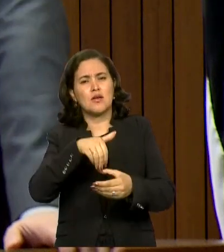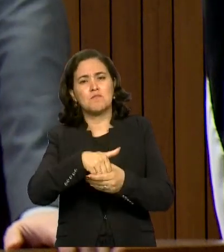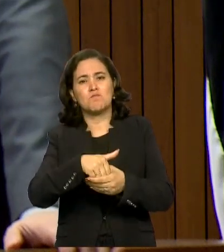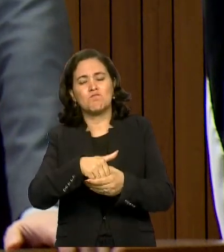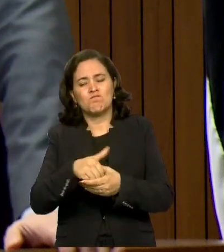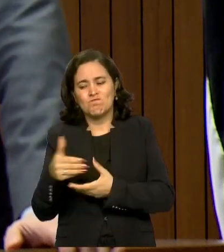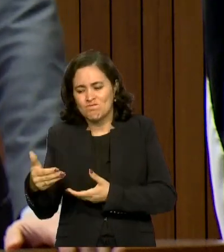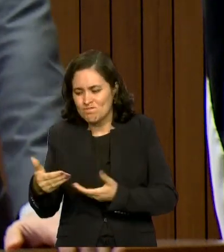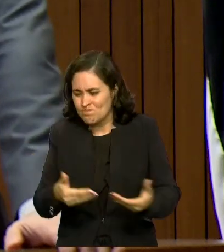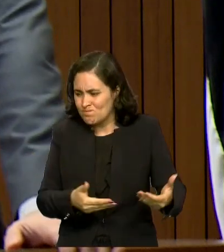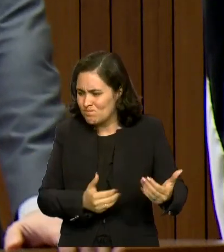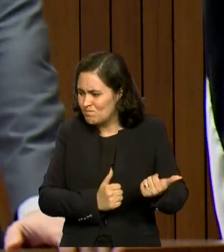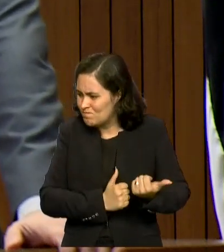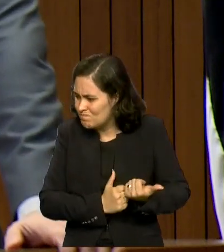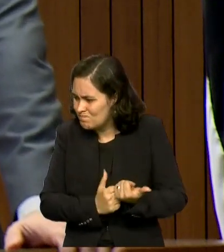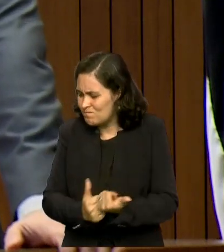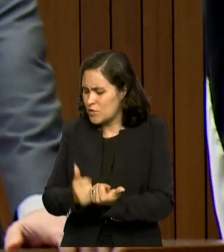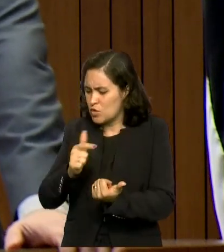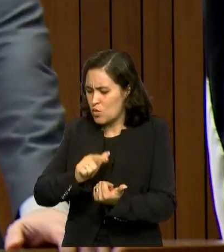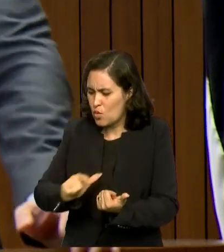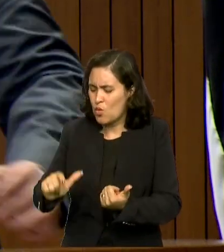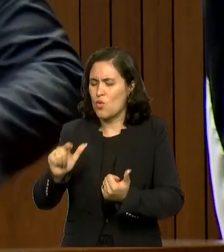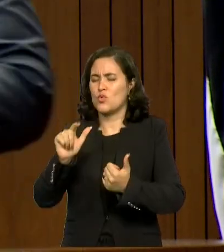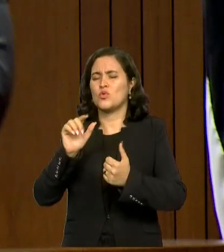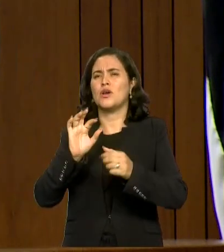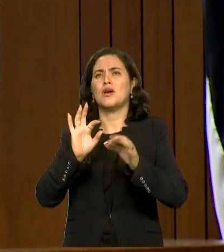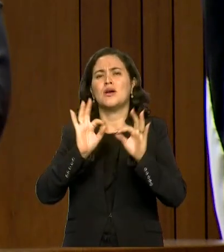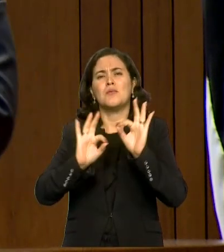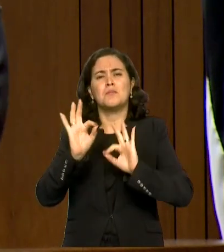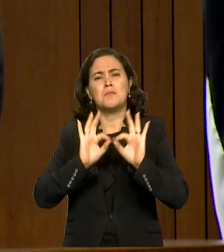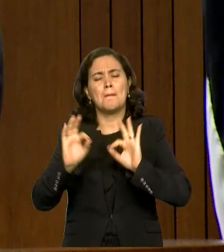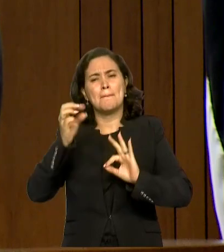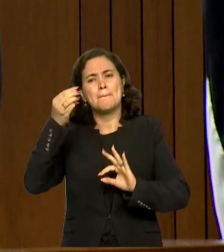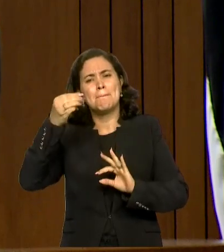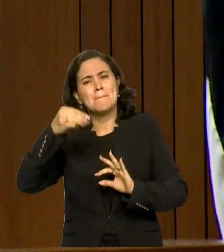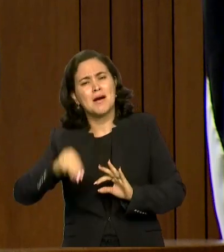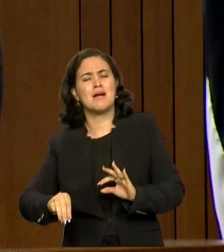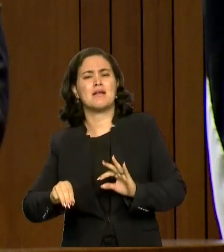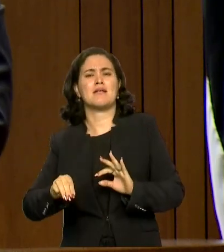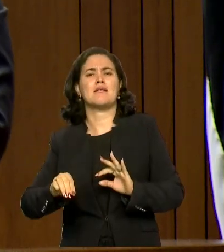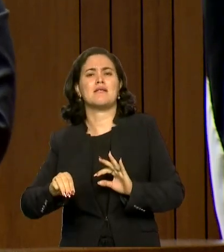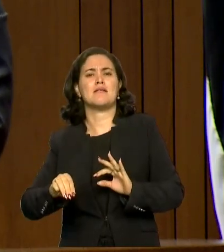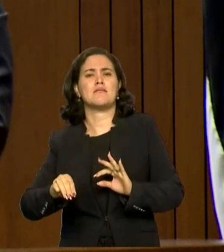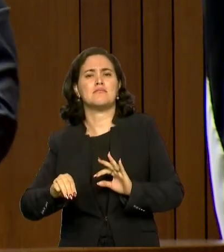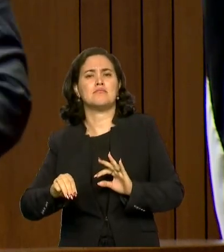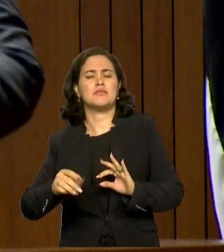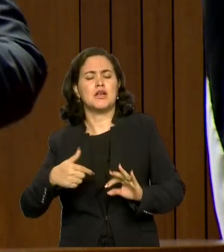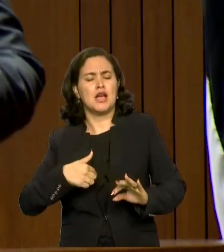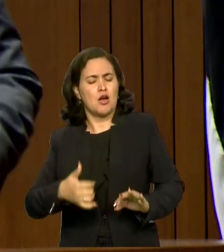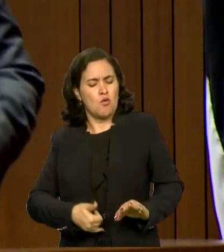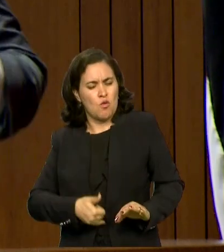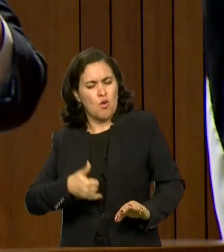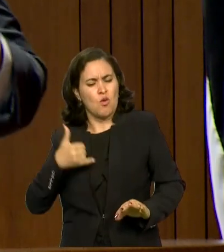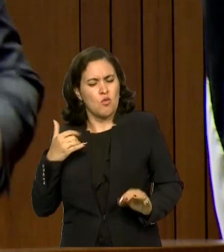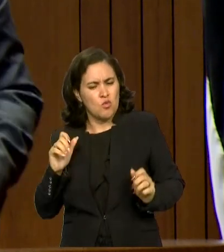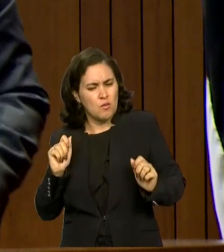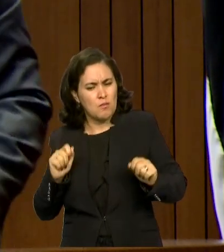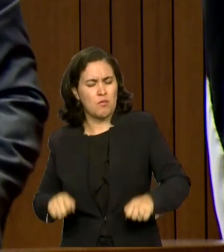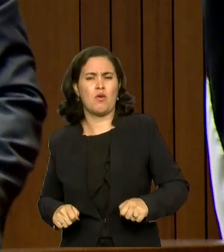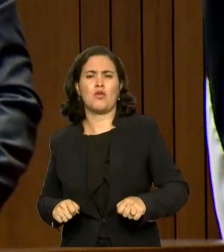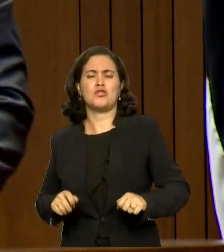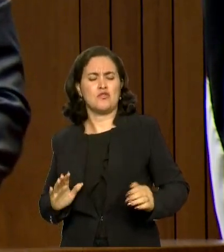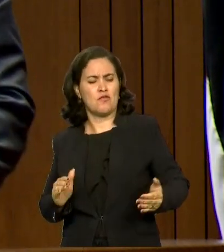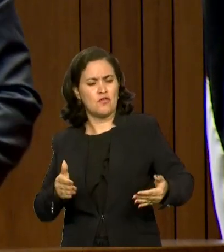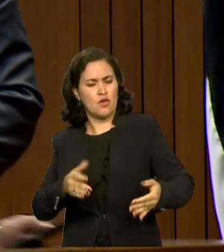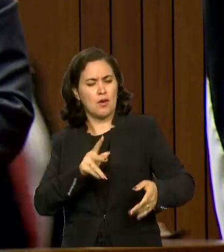de ajudá-lo a construir um Maranhão diferente, a construir um Maranhão que realmente nos orgulhasse, que desse ao maranhense também o orgulho